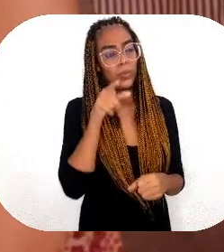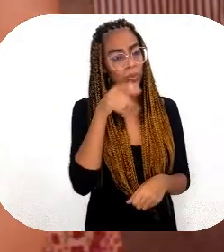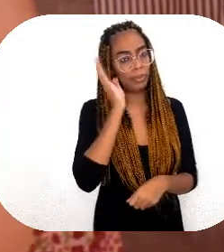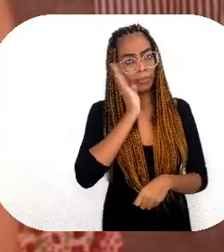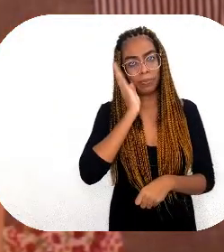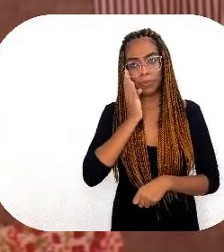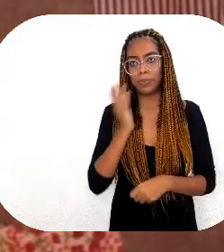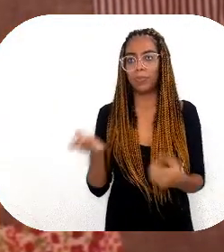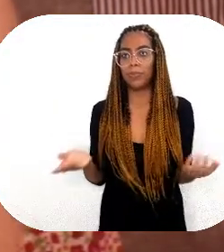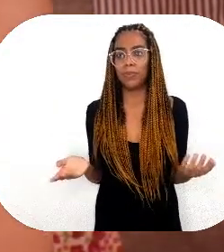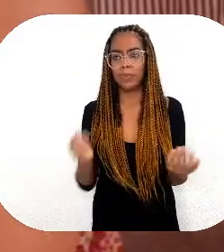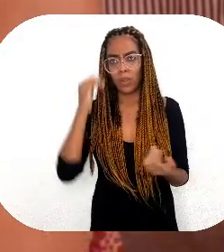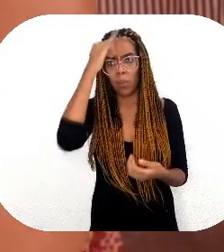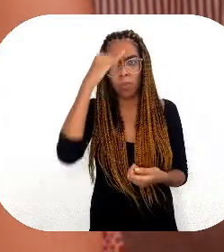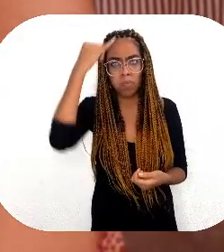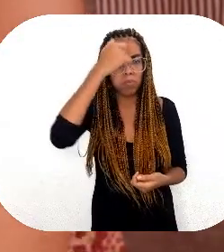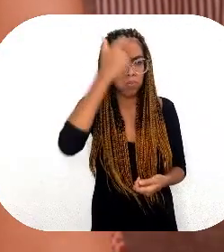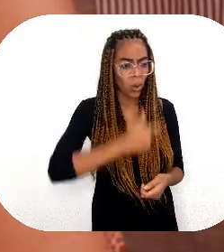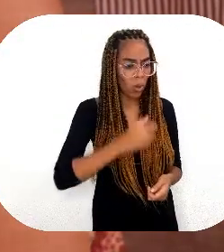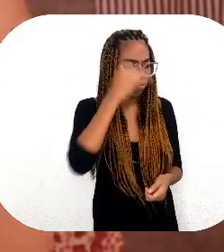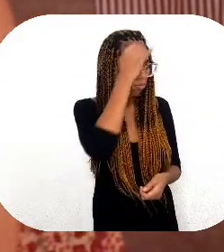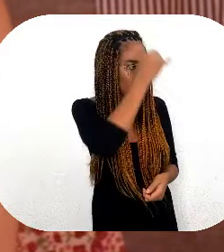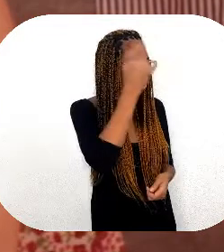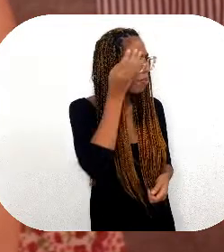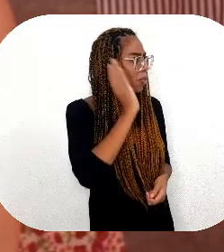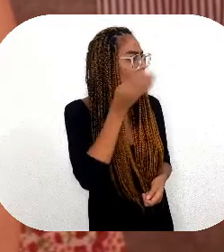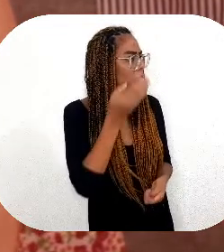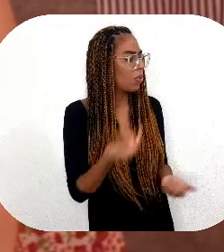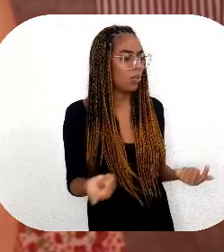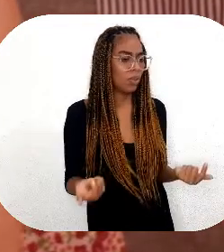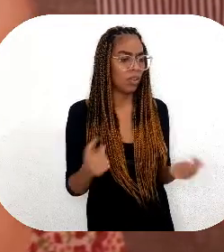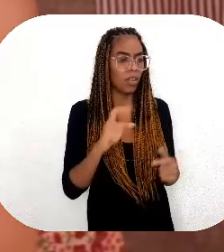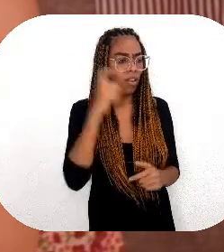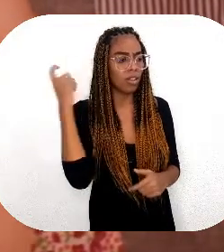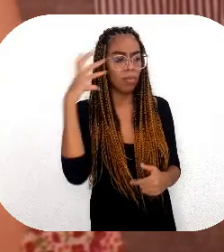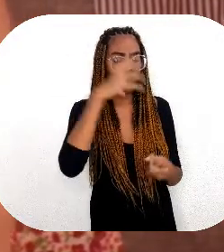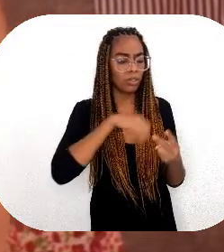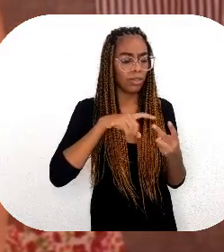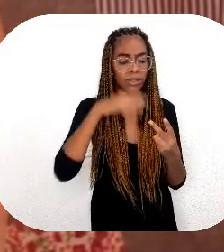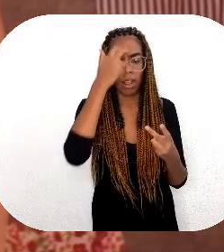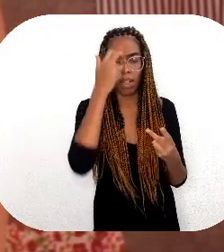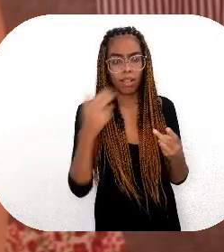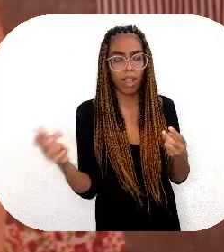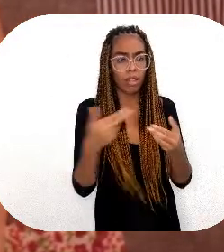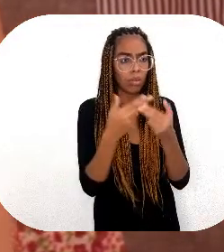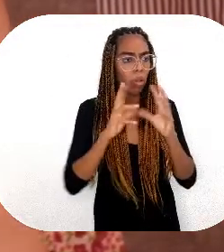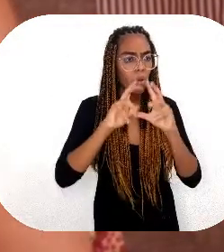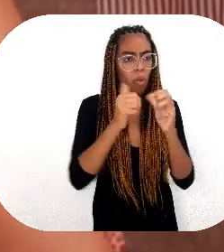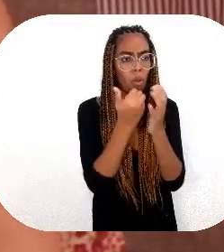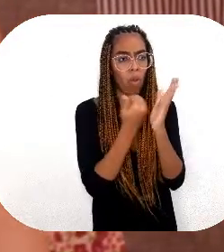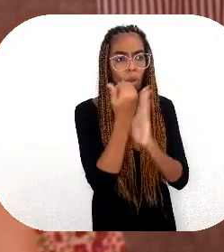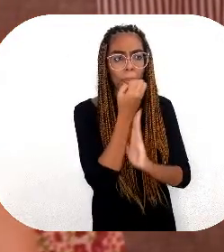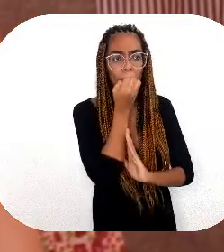Amigo, eu tô ficando com medo, o que foi que houve? Você é mesmo um bobão. Bobão? Um burro. Um burro? Eu não era